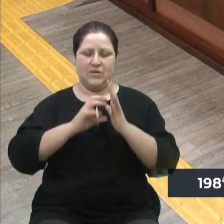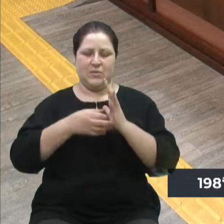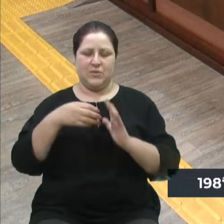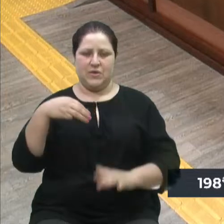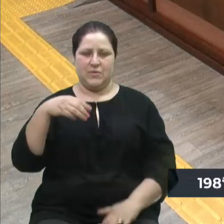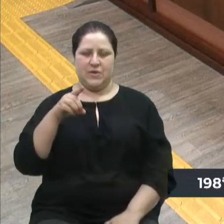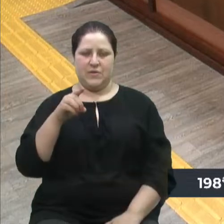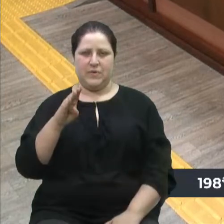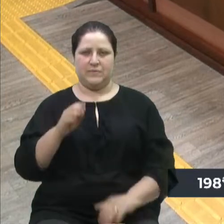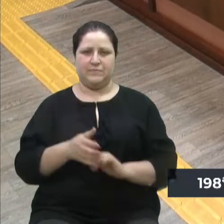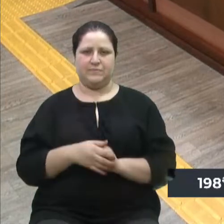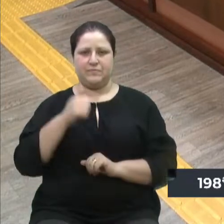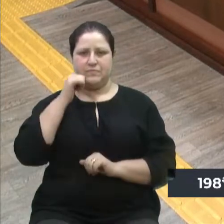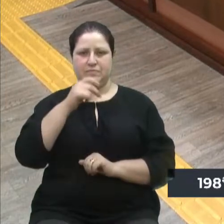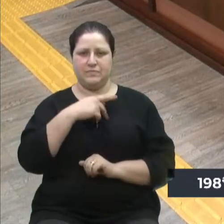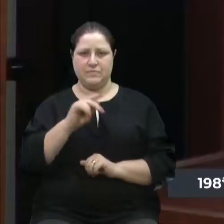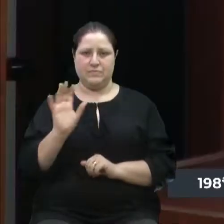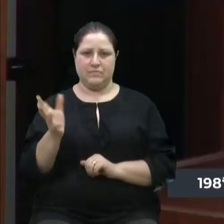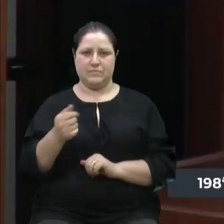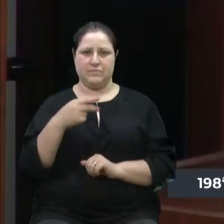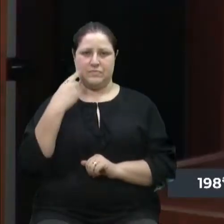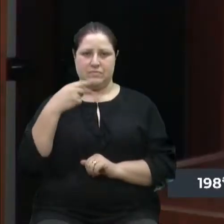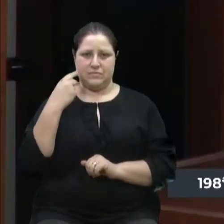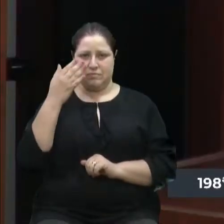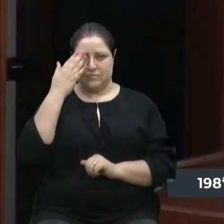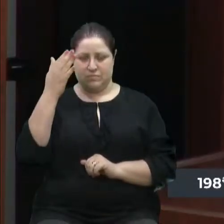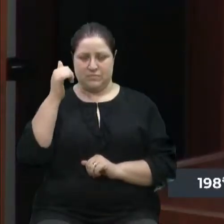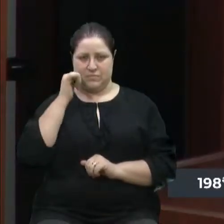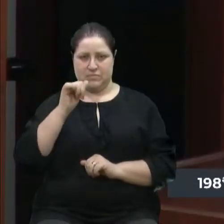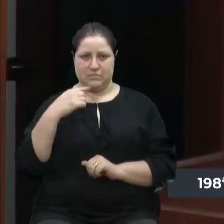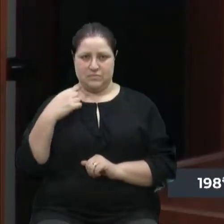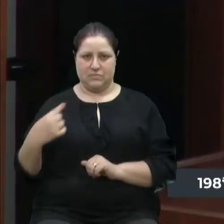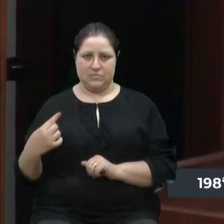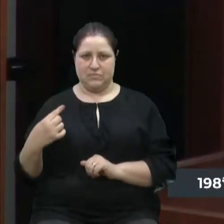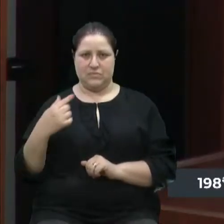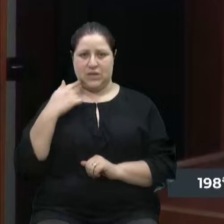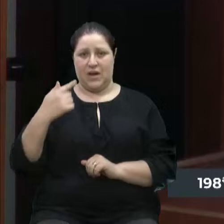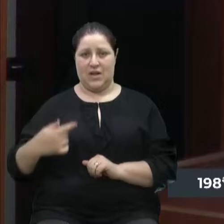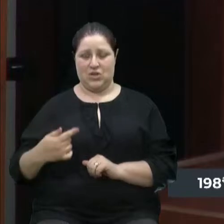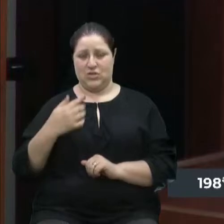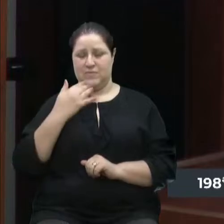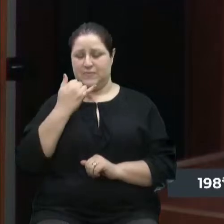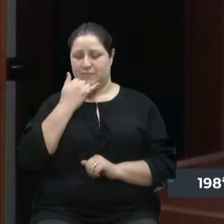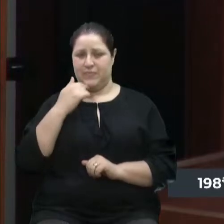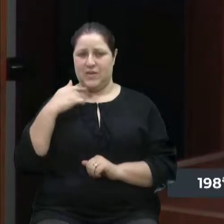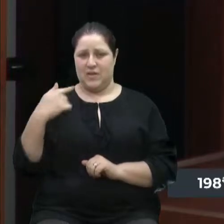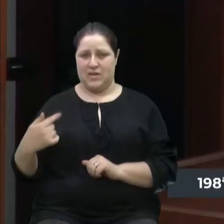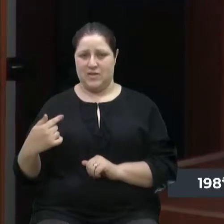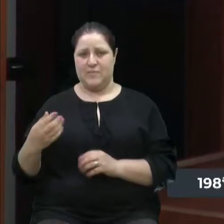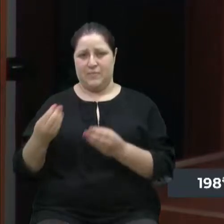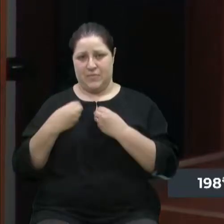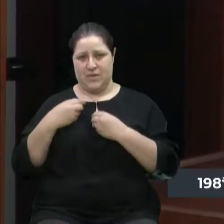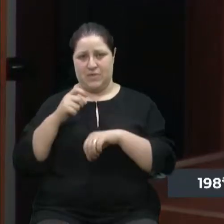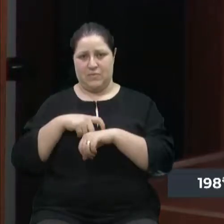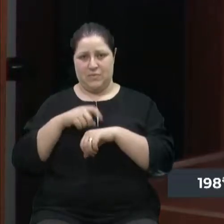Senhora Presidente, senhores vereadores, agradeço à vereadora Gladys por me ceder a declaração de líder na sessão de